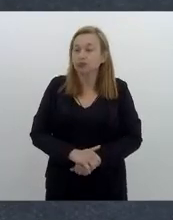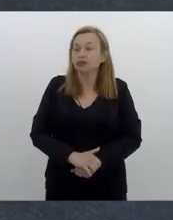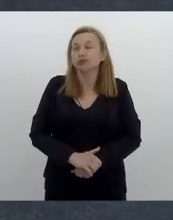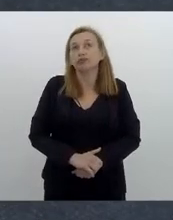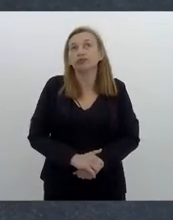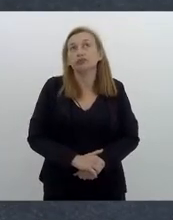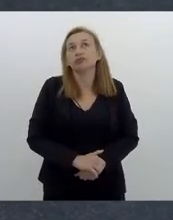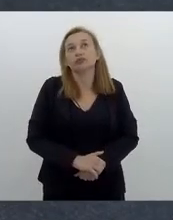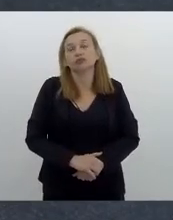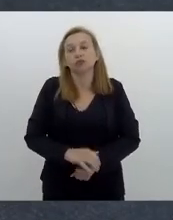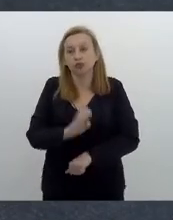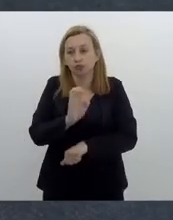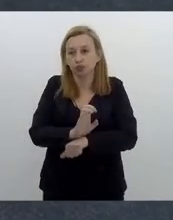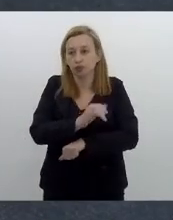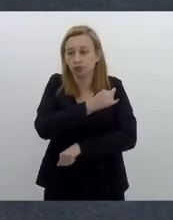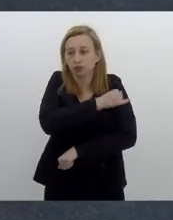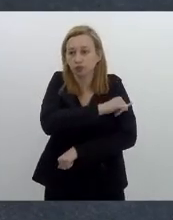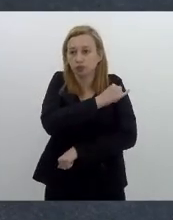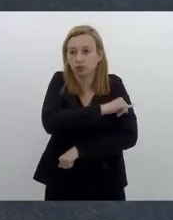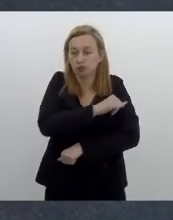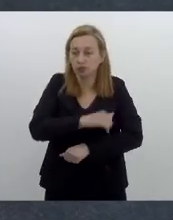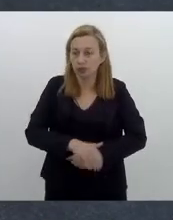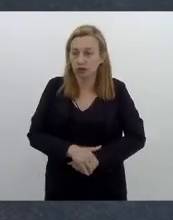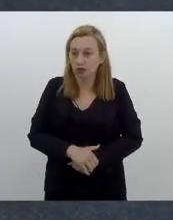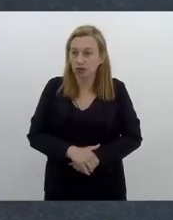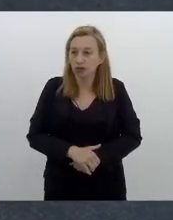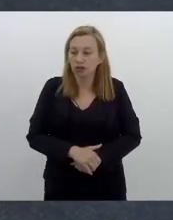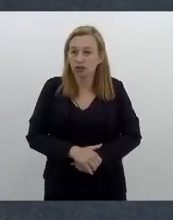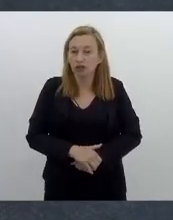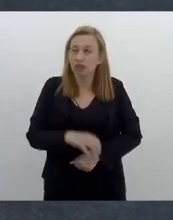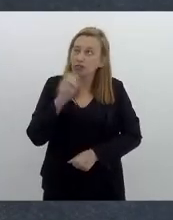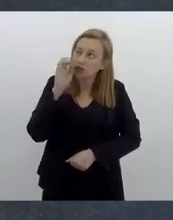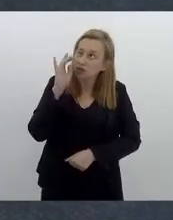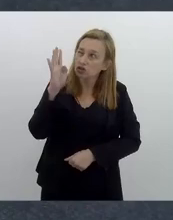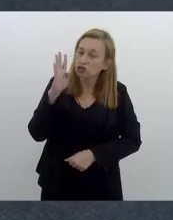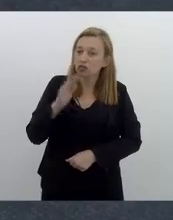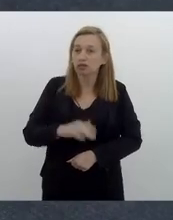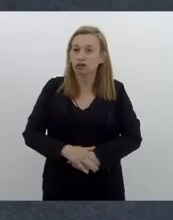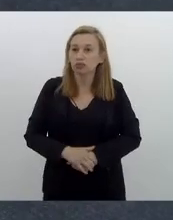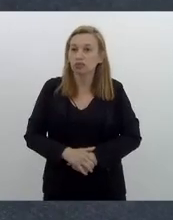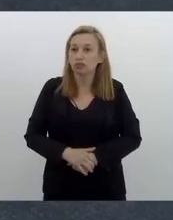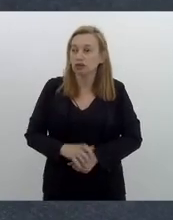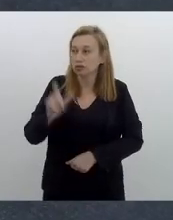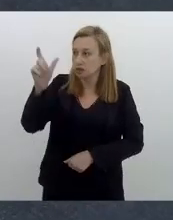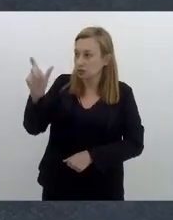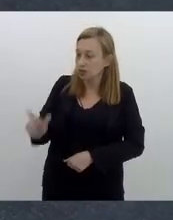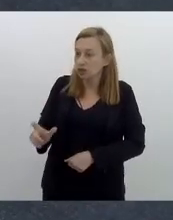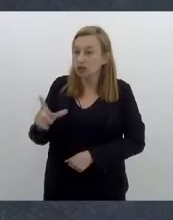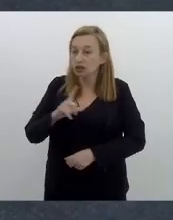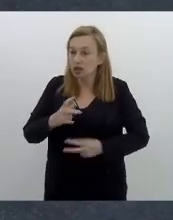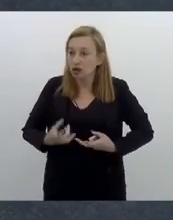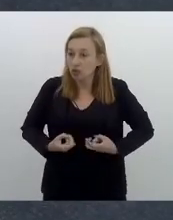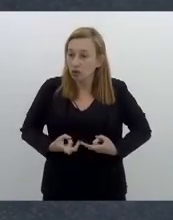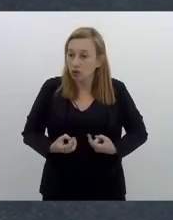No estado do Rio de Janeiro Imagine Que o cidadão tenha um câncer